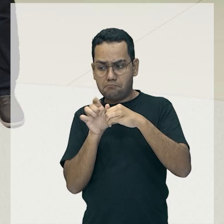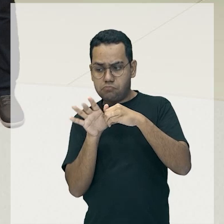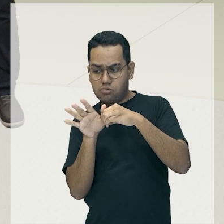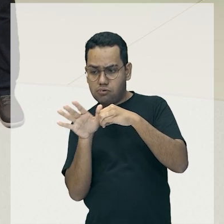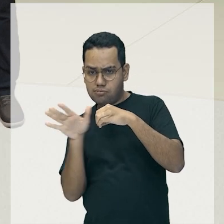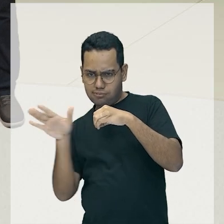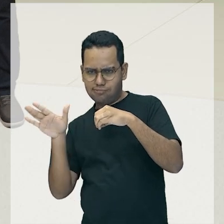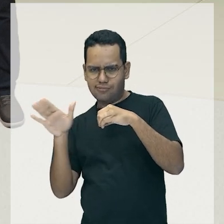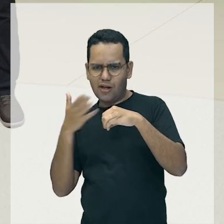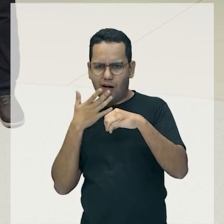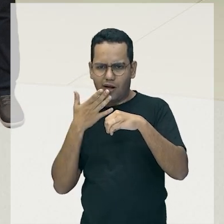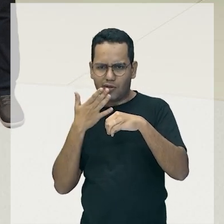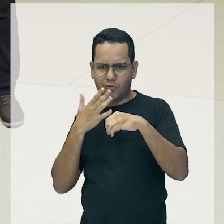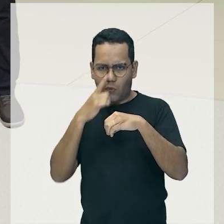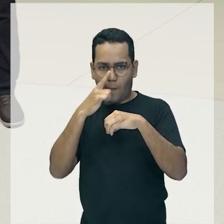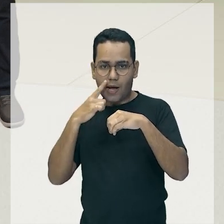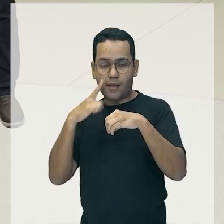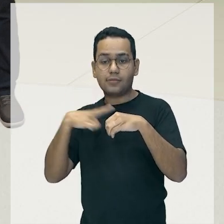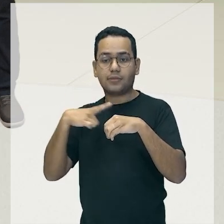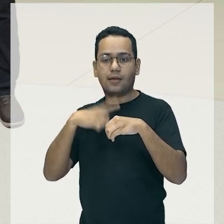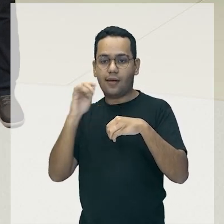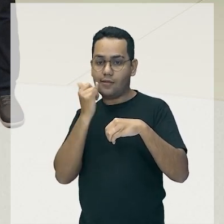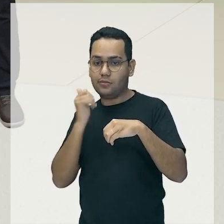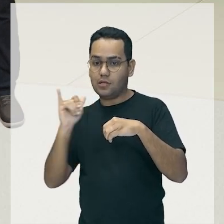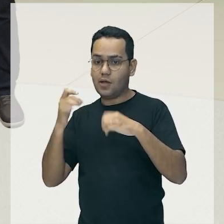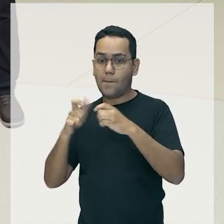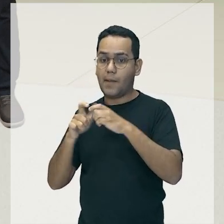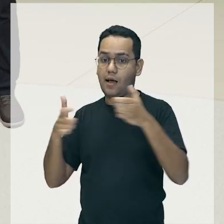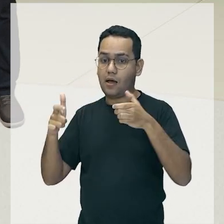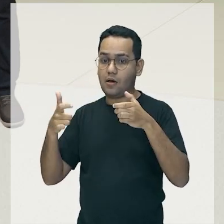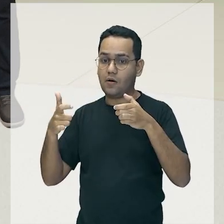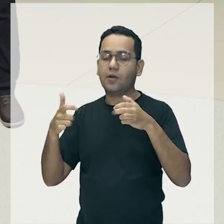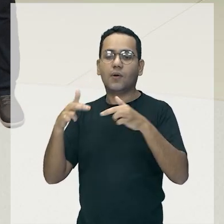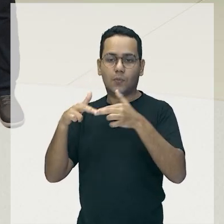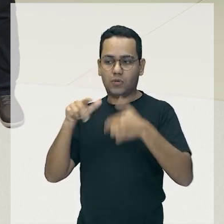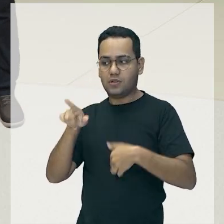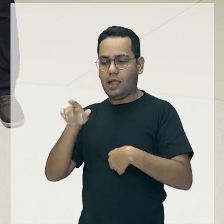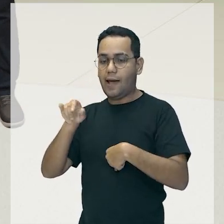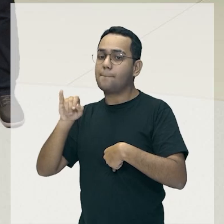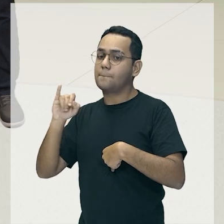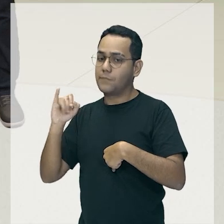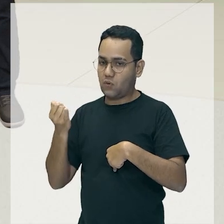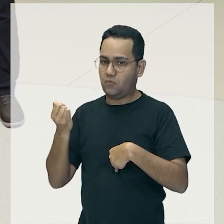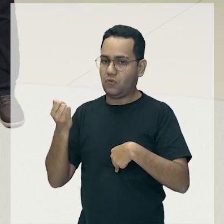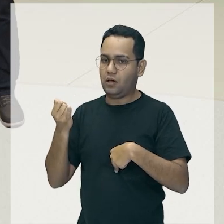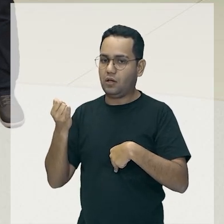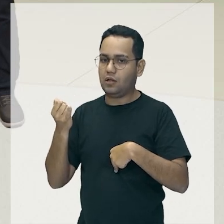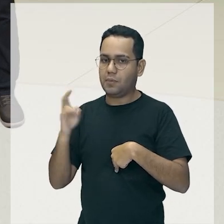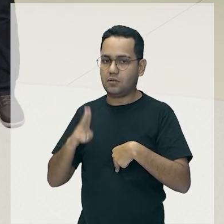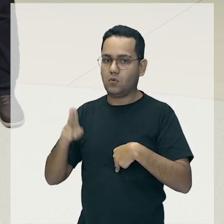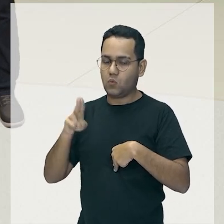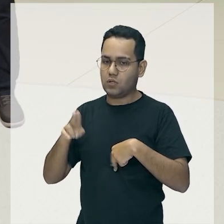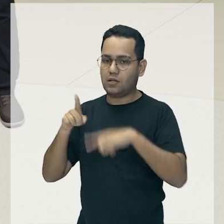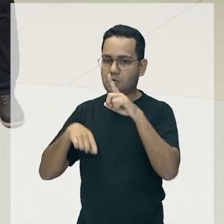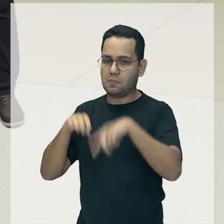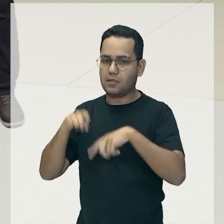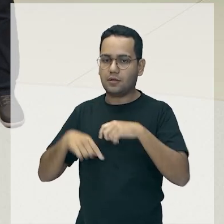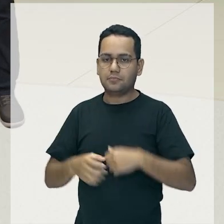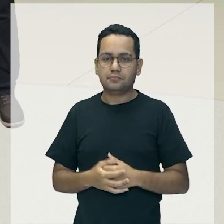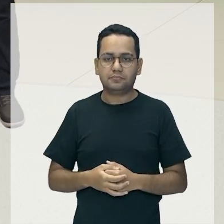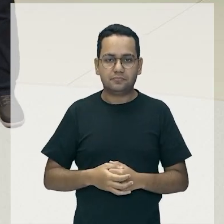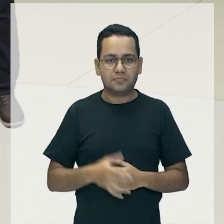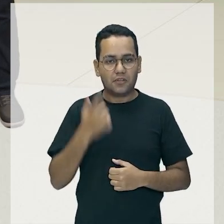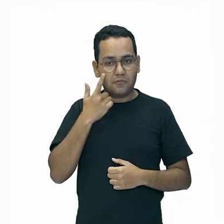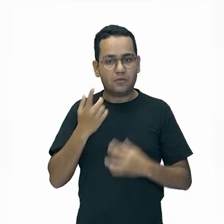de energia é que nós aproveitamos para a fusão nuclear, tá, pessoal? Então, dá só uma olhada em mais detalhes